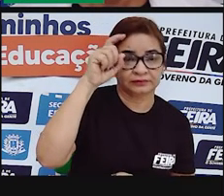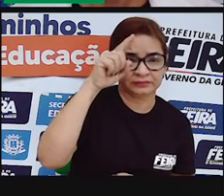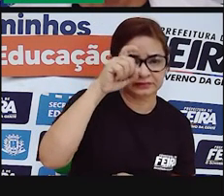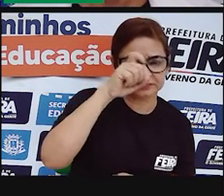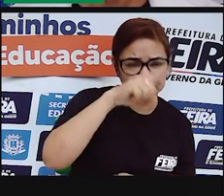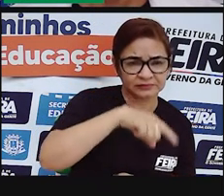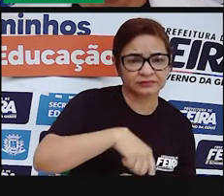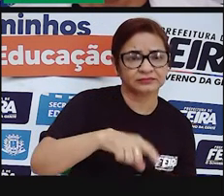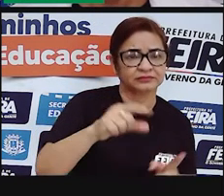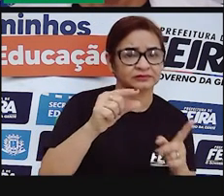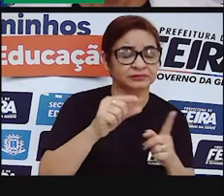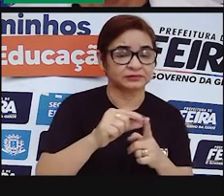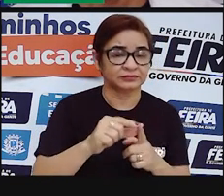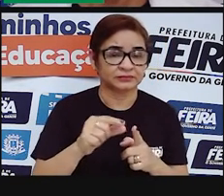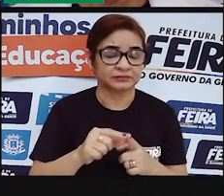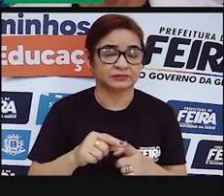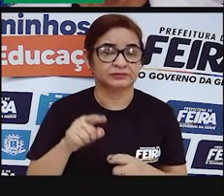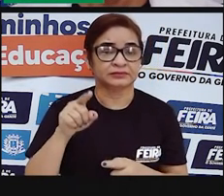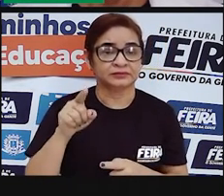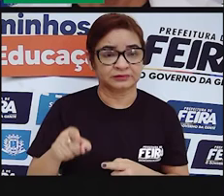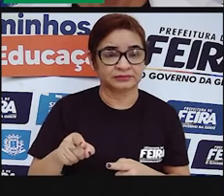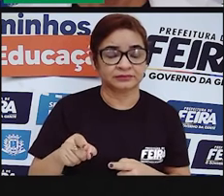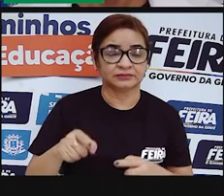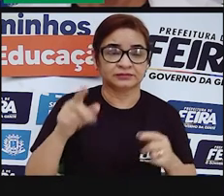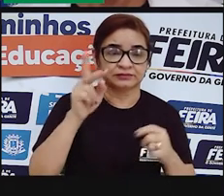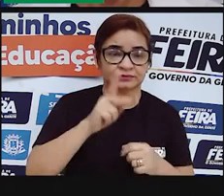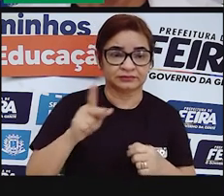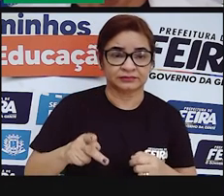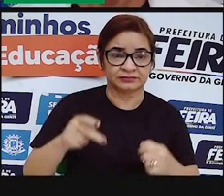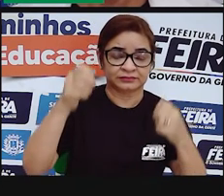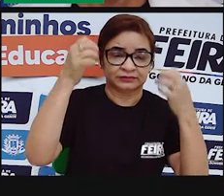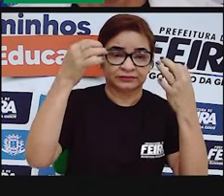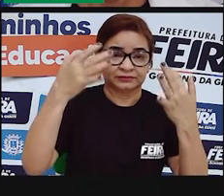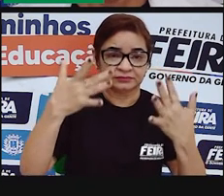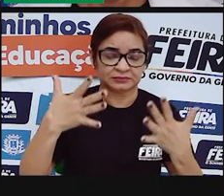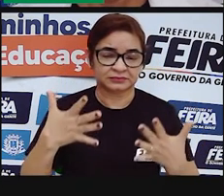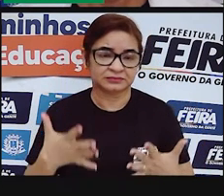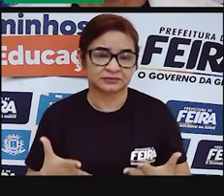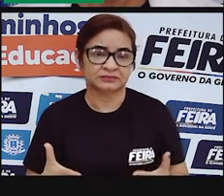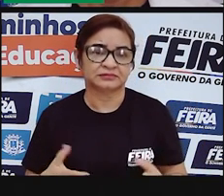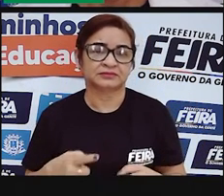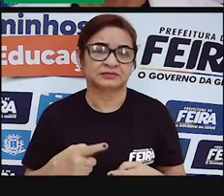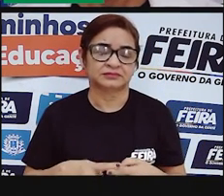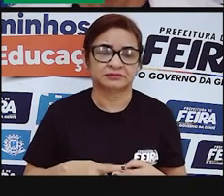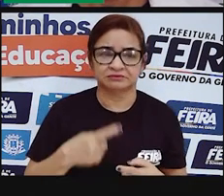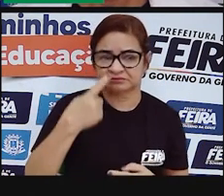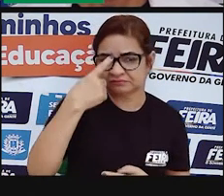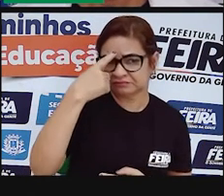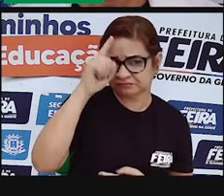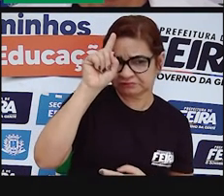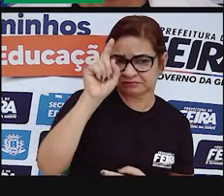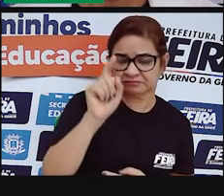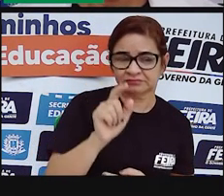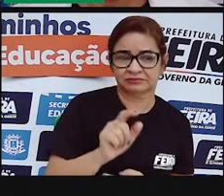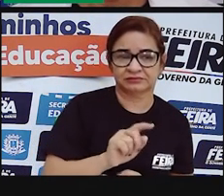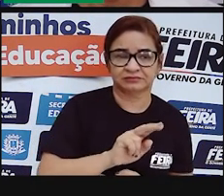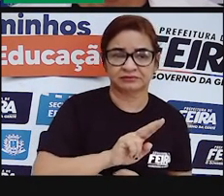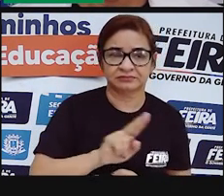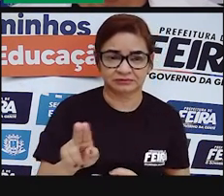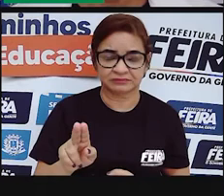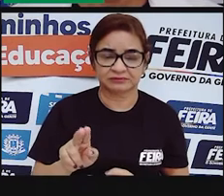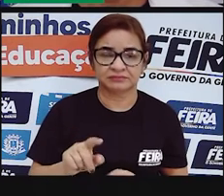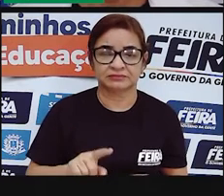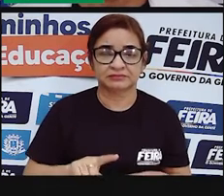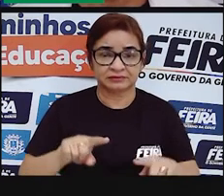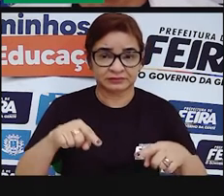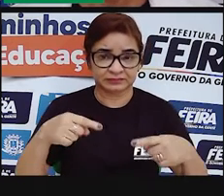elipse, zeugma, silepse, polissíndeto, pleonasmo e anáfora. Os nomes são complicados,